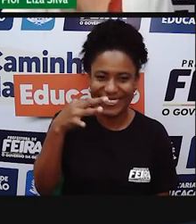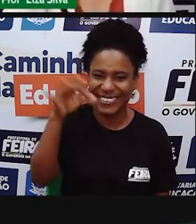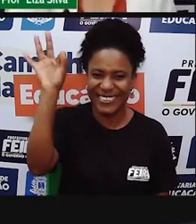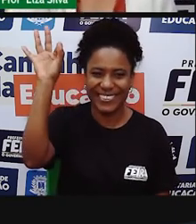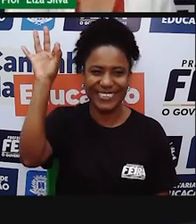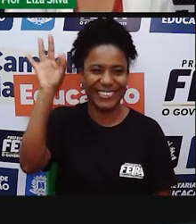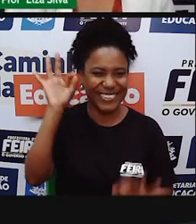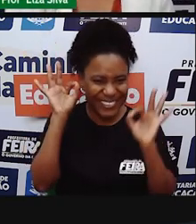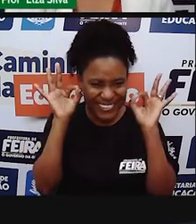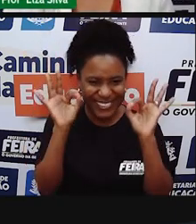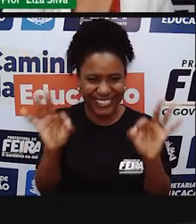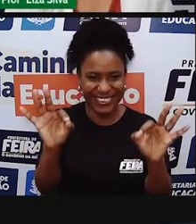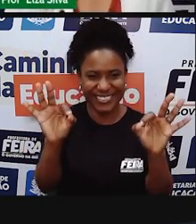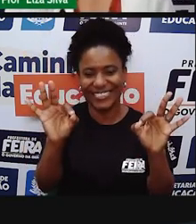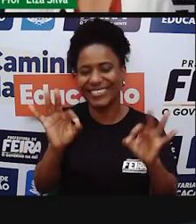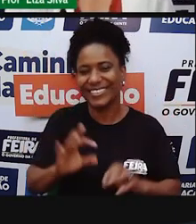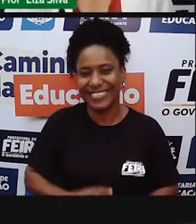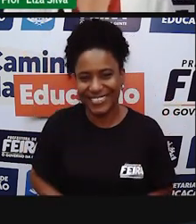Ok.